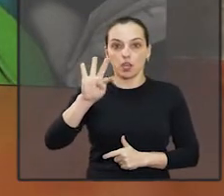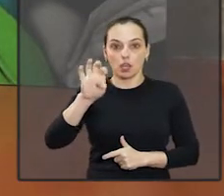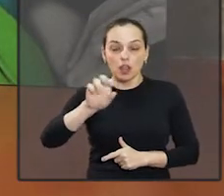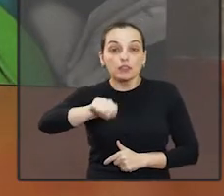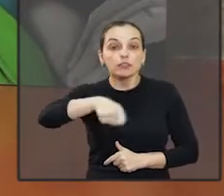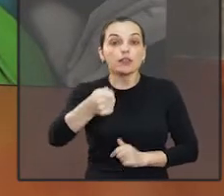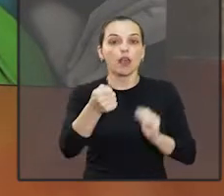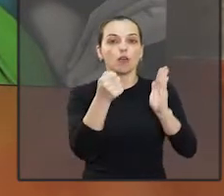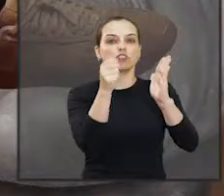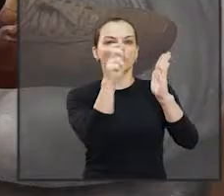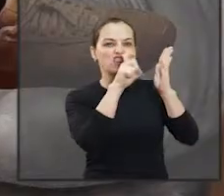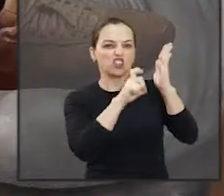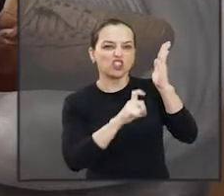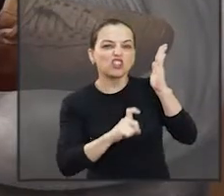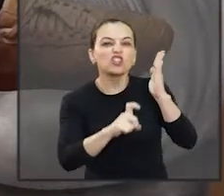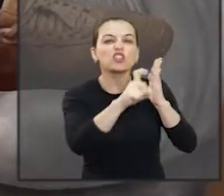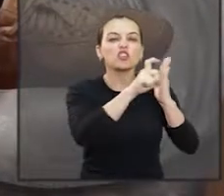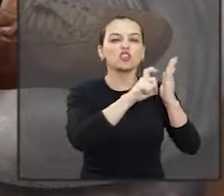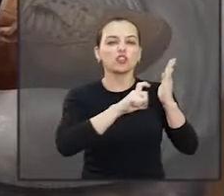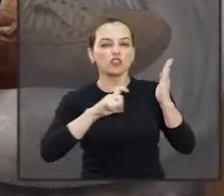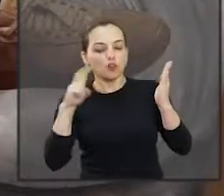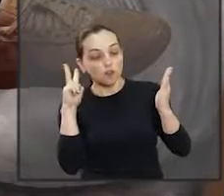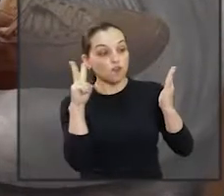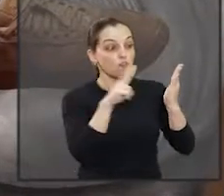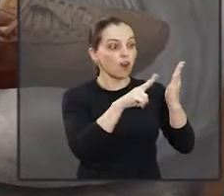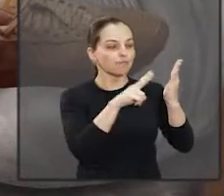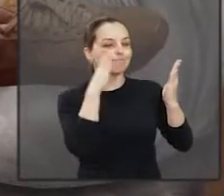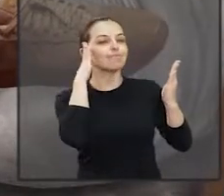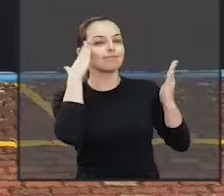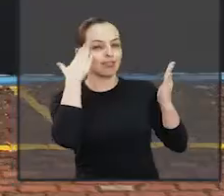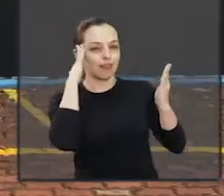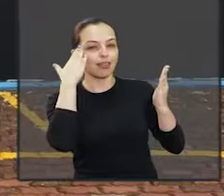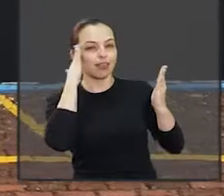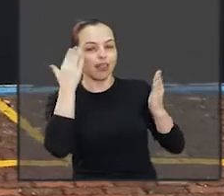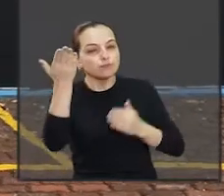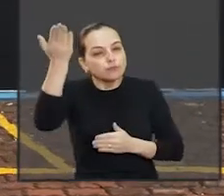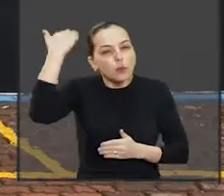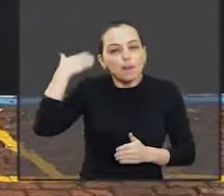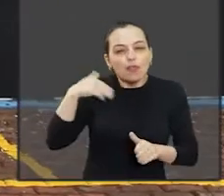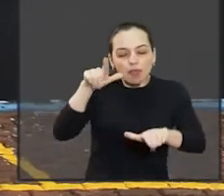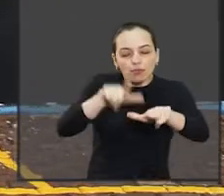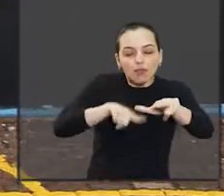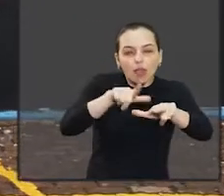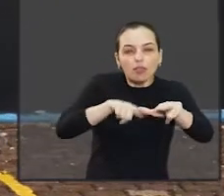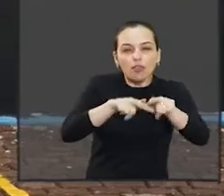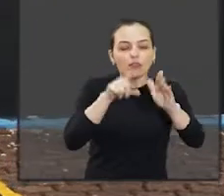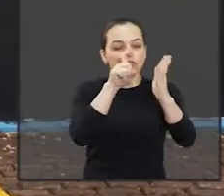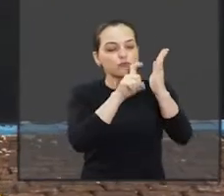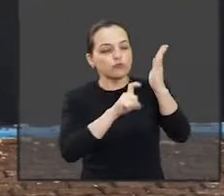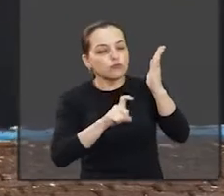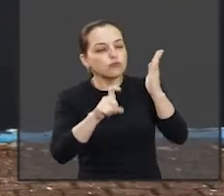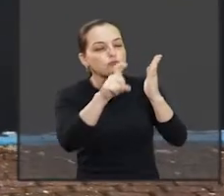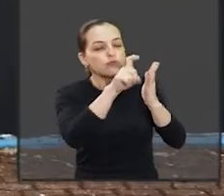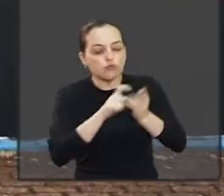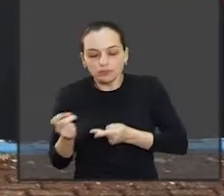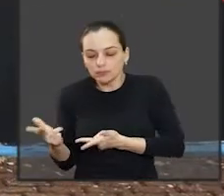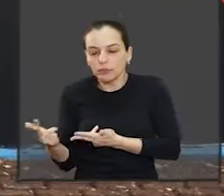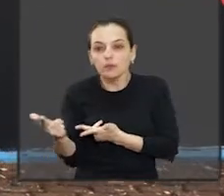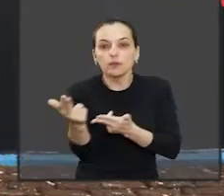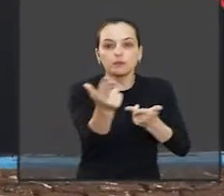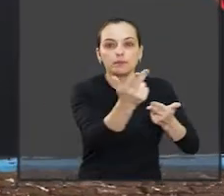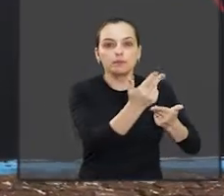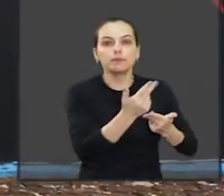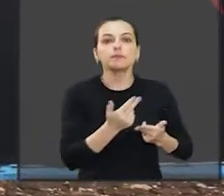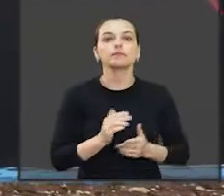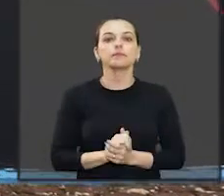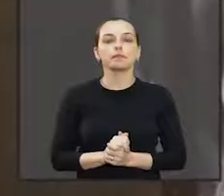onde eu conheci o grafite mesmo de rua, né? Quando eu comecei, eu só fazia letras. Era tipo, a onda era